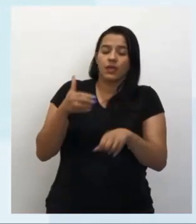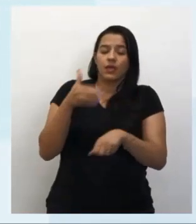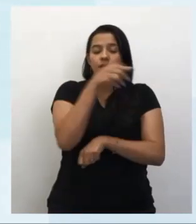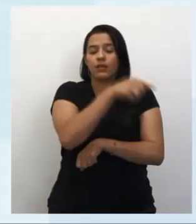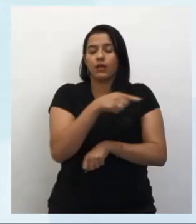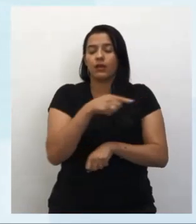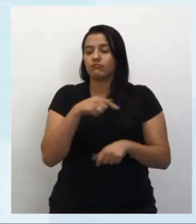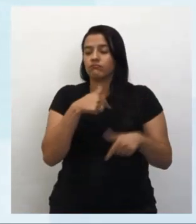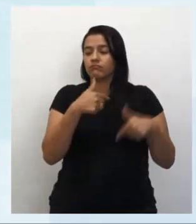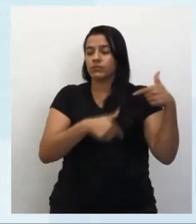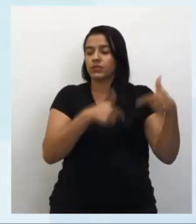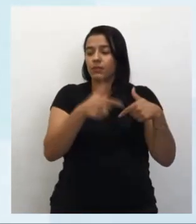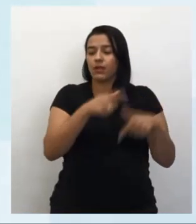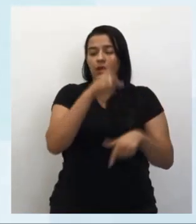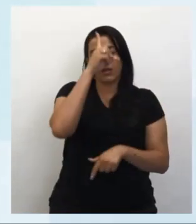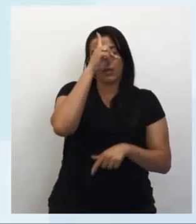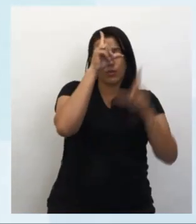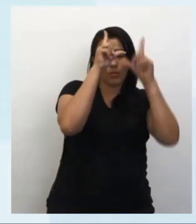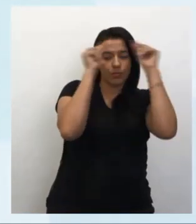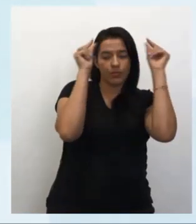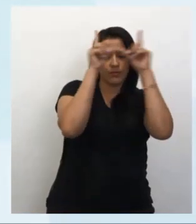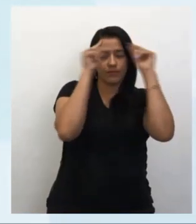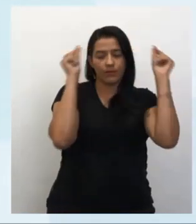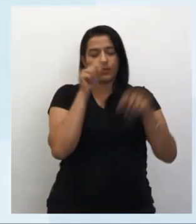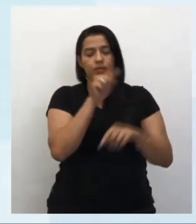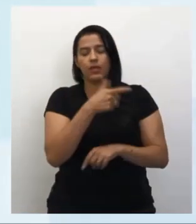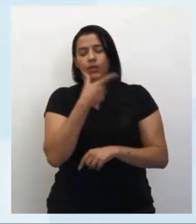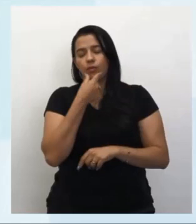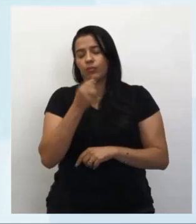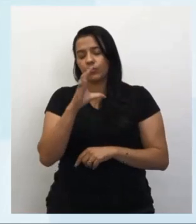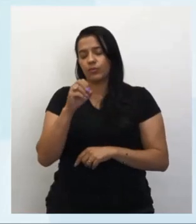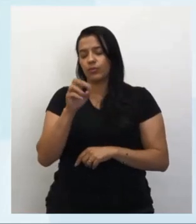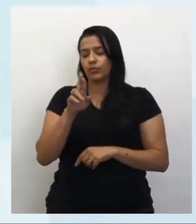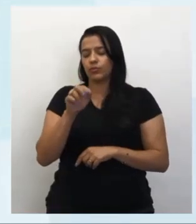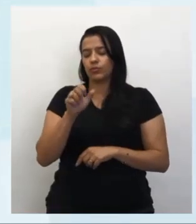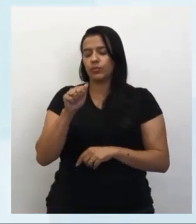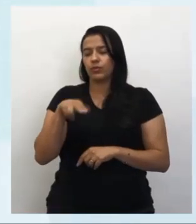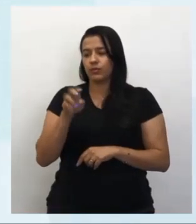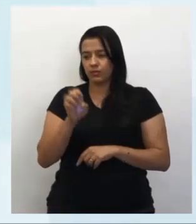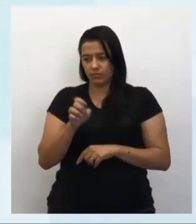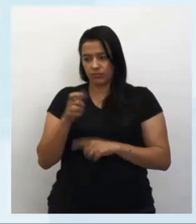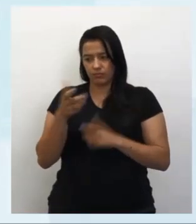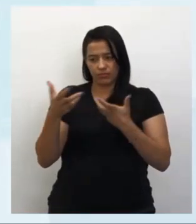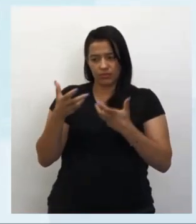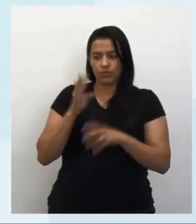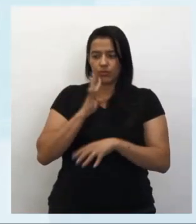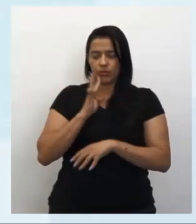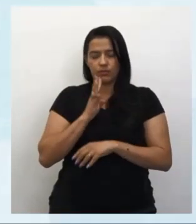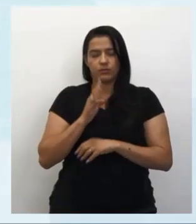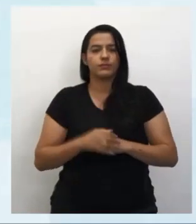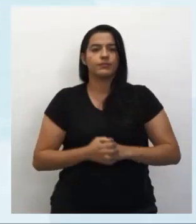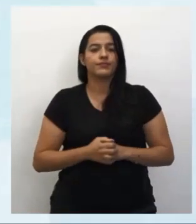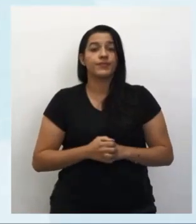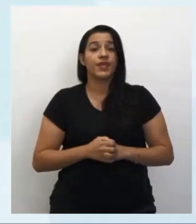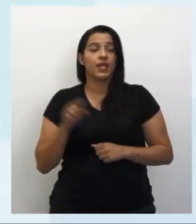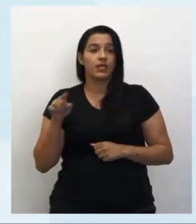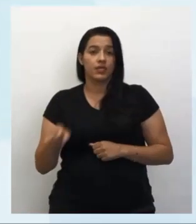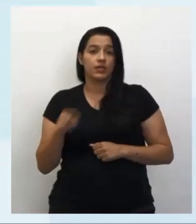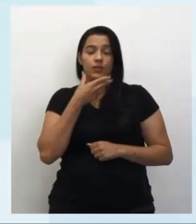de enfermeiro ao coronel Felisberto, mediante um bom ordenado. O